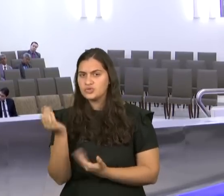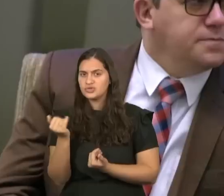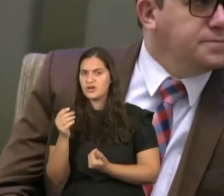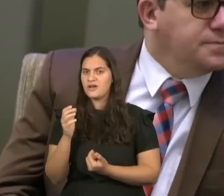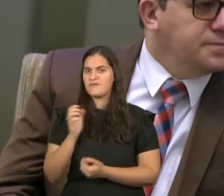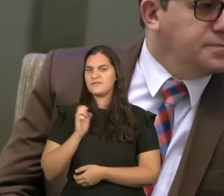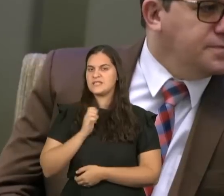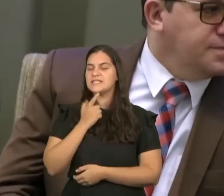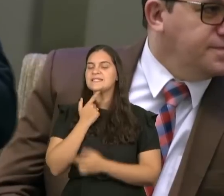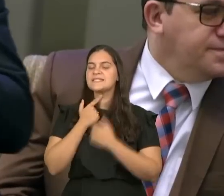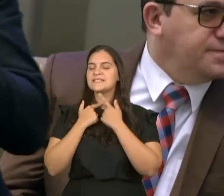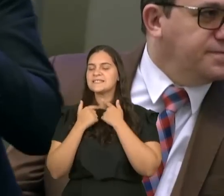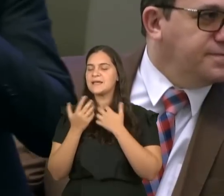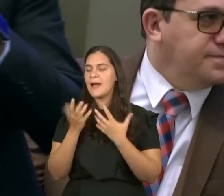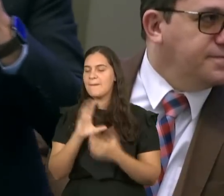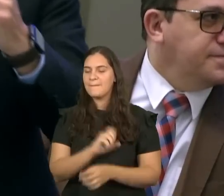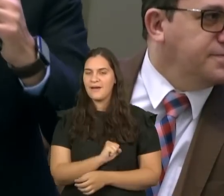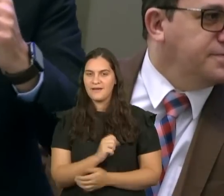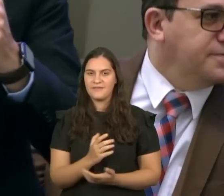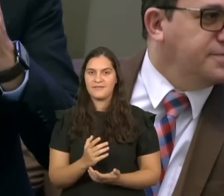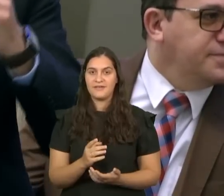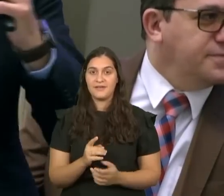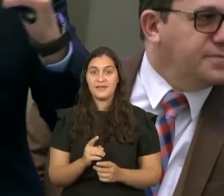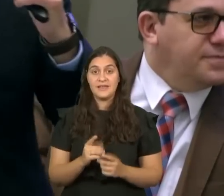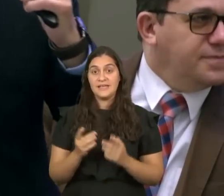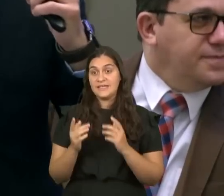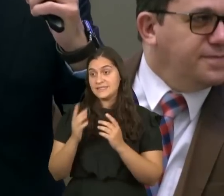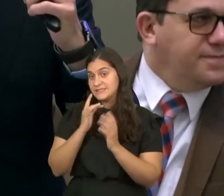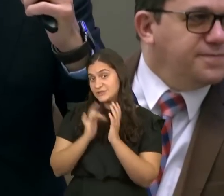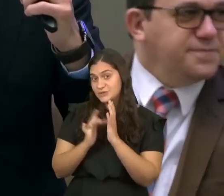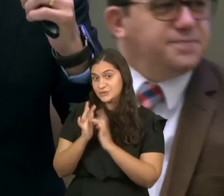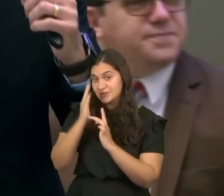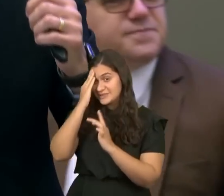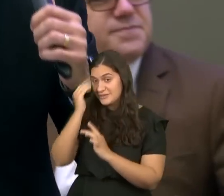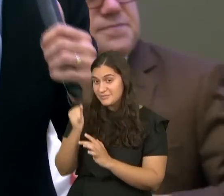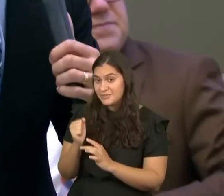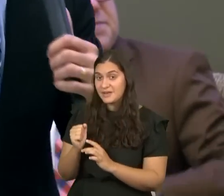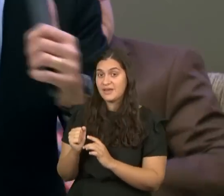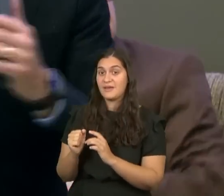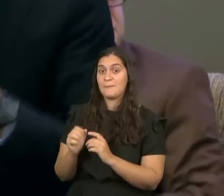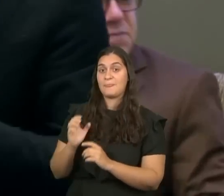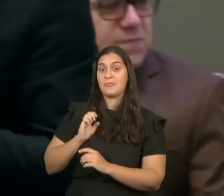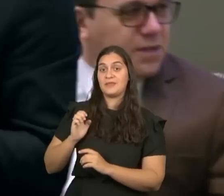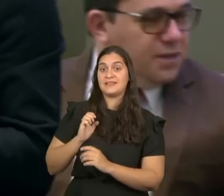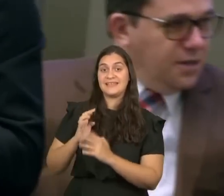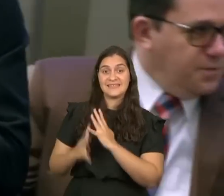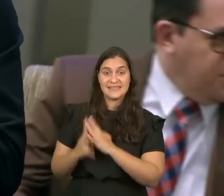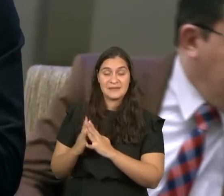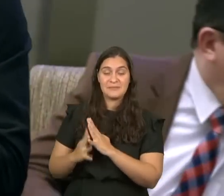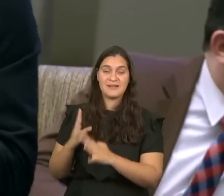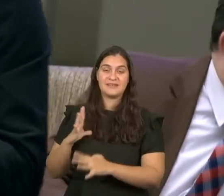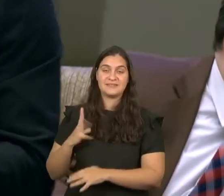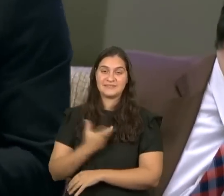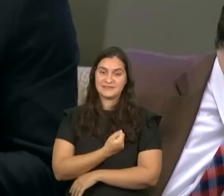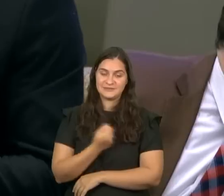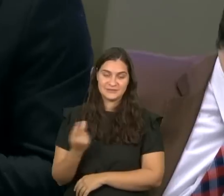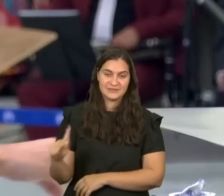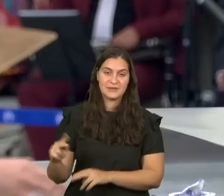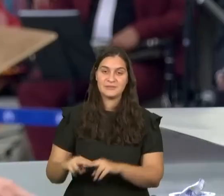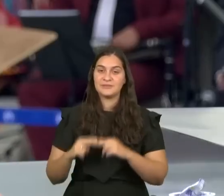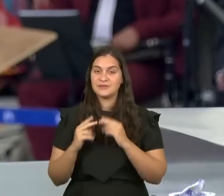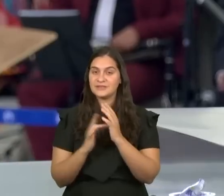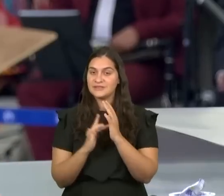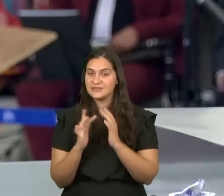que era isso que estava dificultando deste jovem alcançar a sua salvação por isso que ele propõe essa renúncia